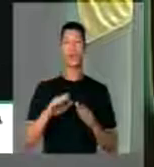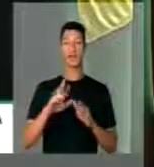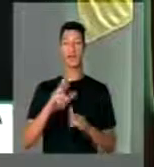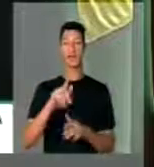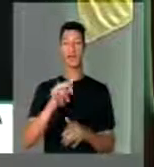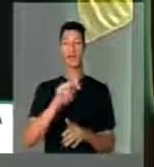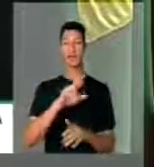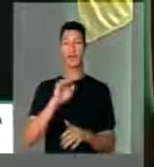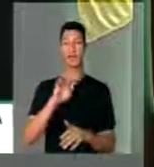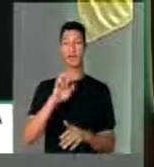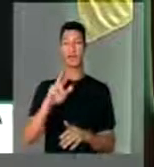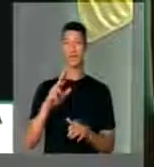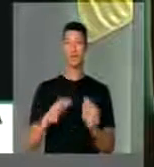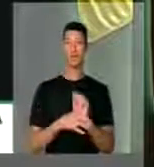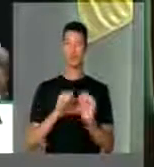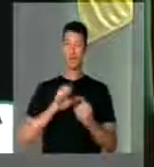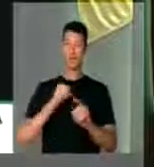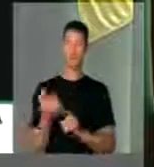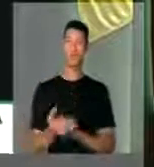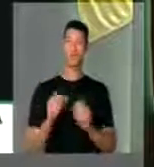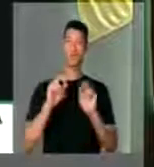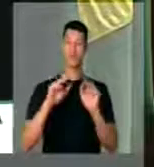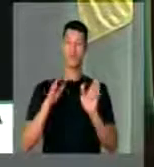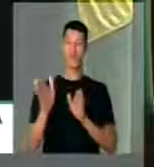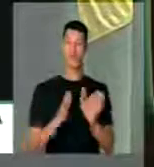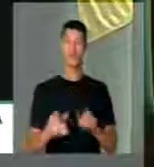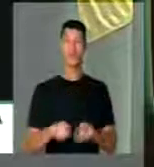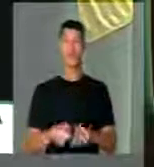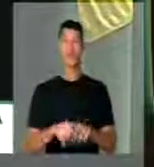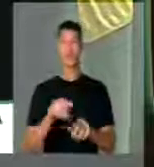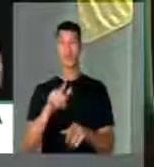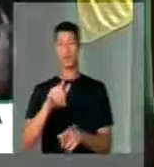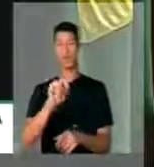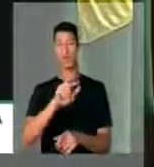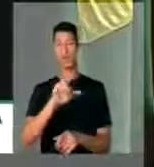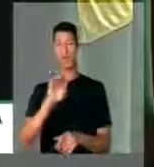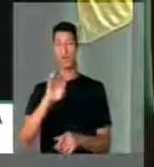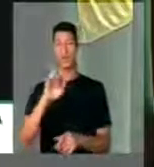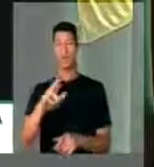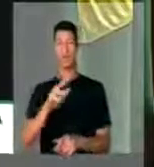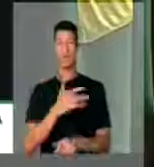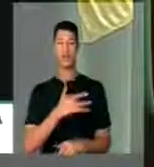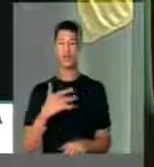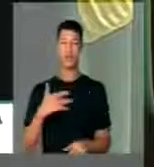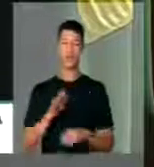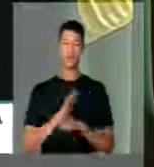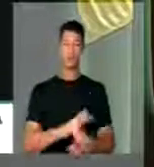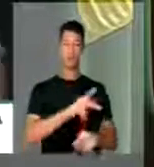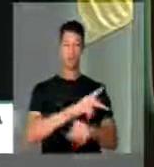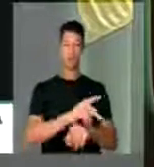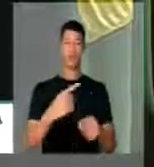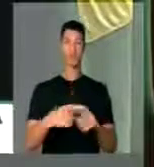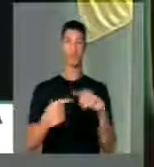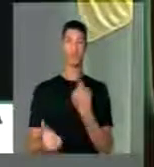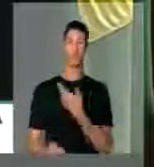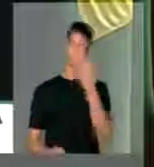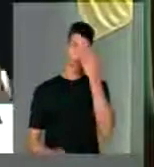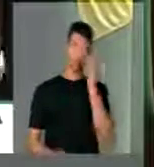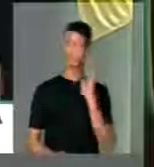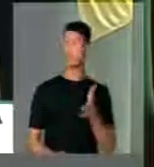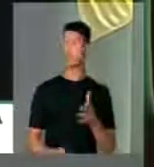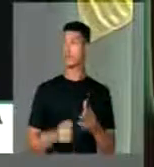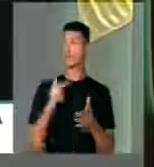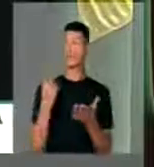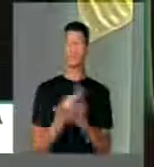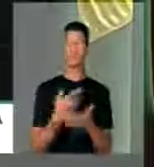garrotear a Seguridade Social e, por via de consequência, garrotear a saúde, a assistência e a previdência, porque nós sabemos muito bem o